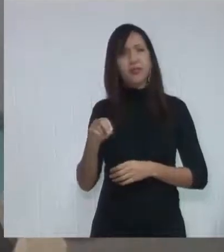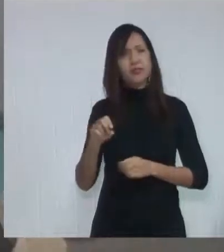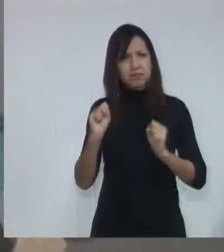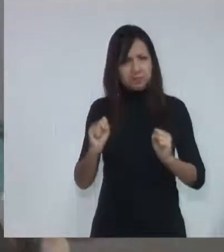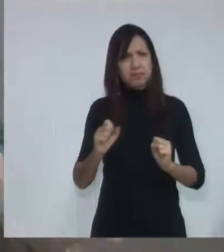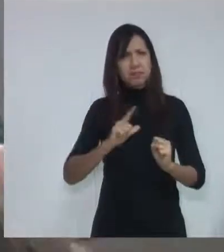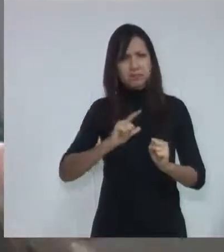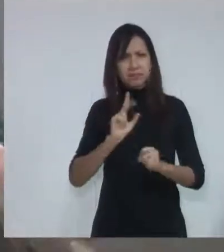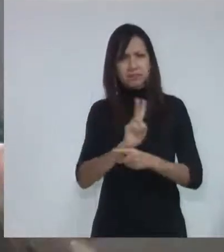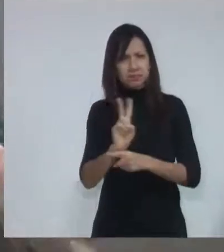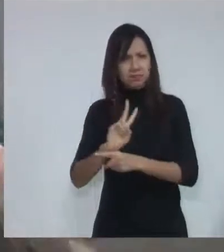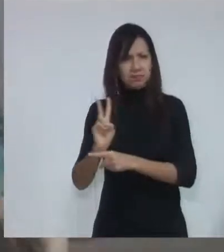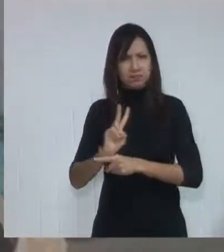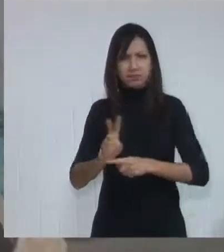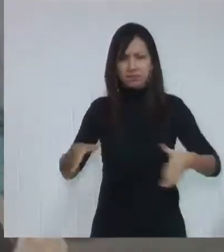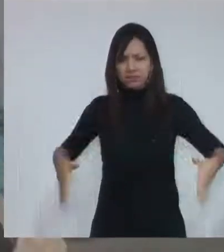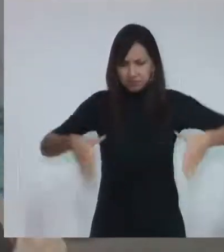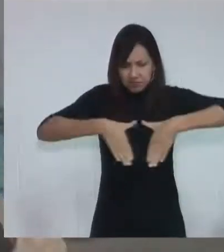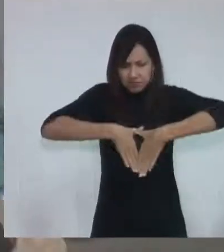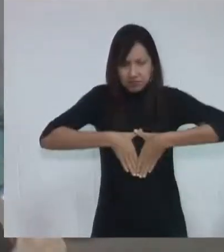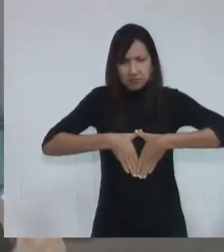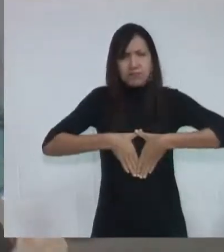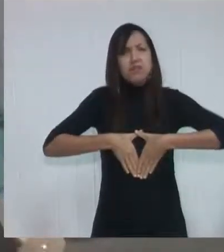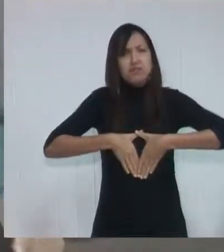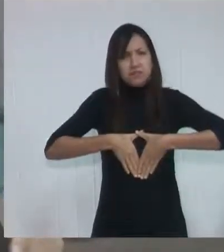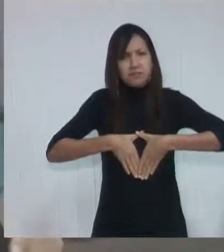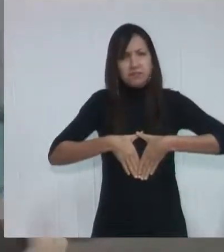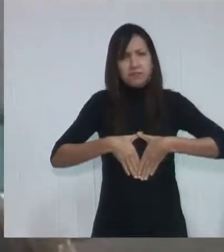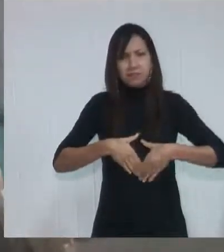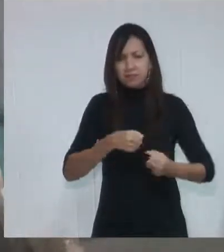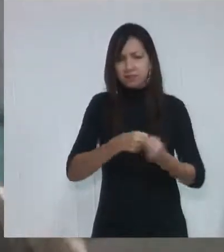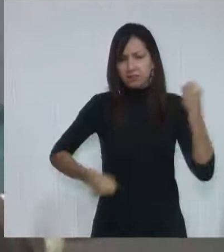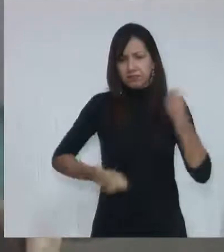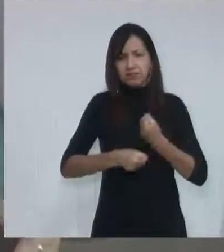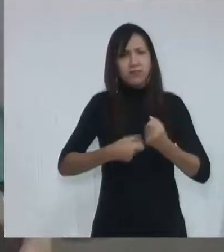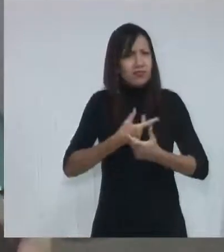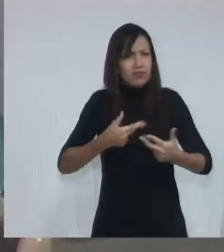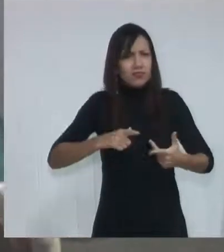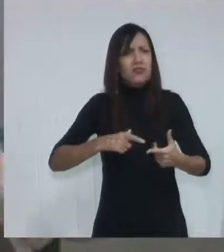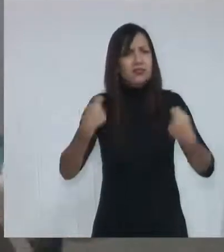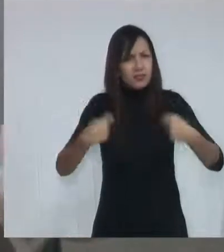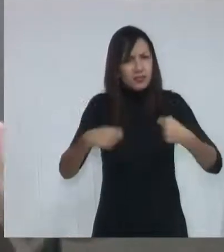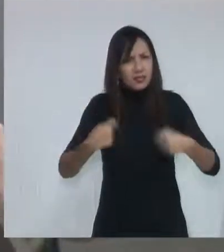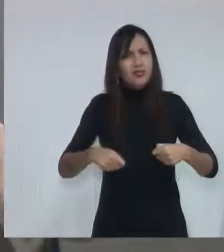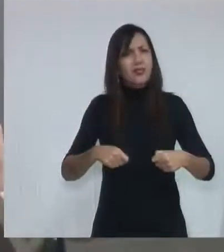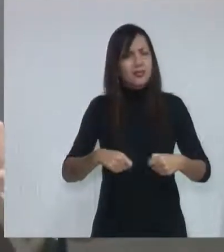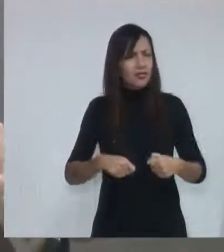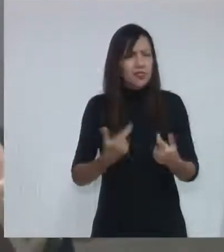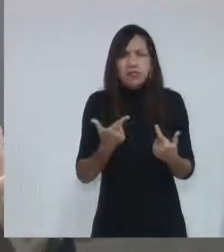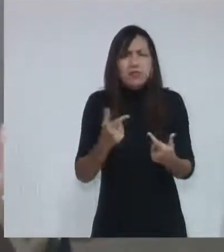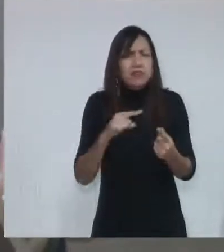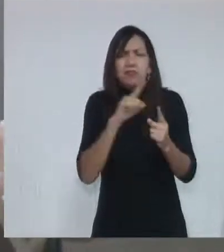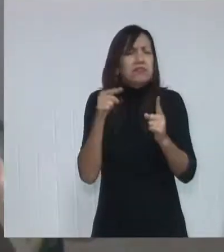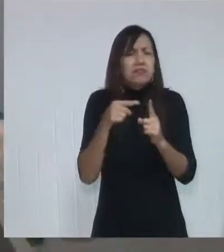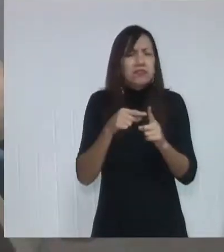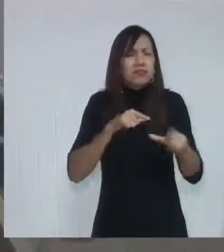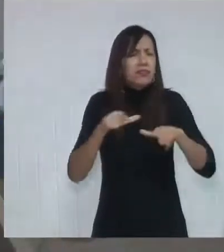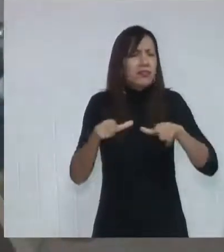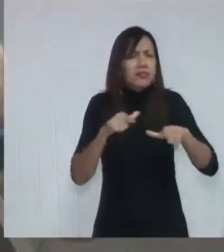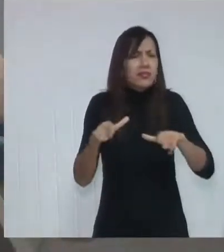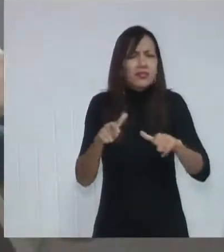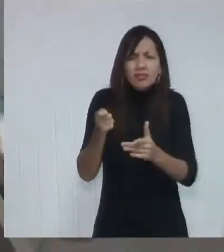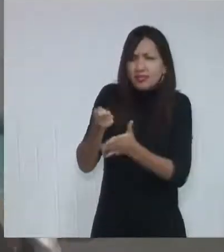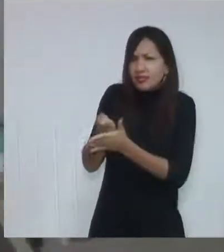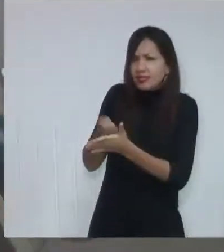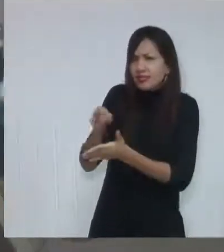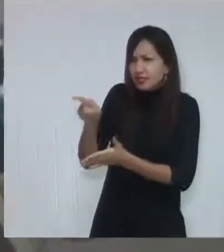com o mínimo necessário. Eu acho que a palavra redundante resume a moção. Não tem sentido a gente trabalhar ou a gente